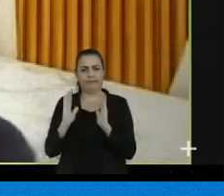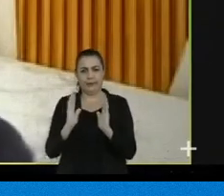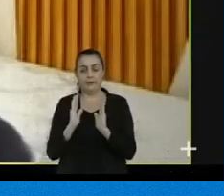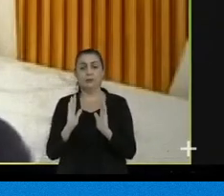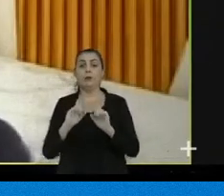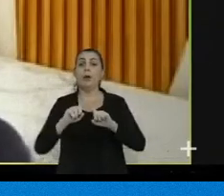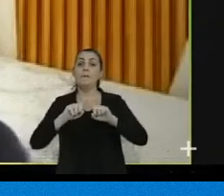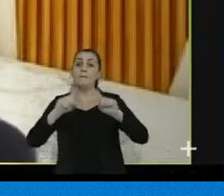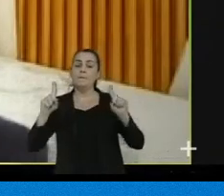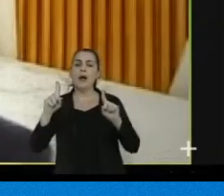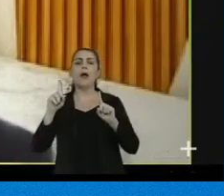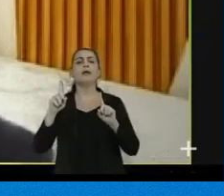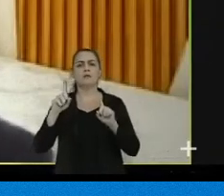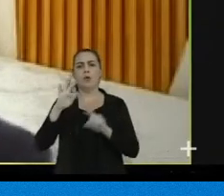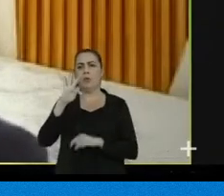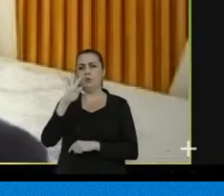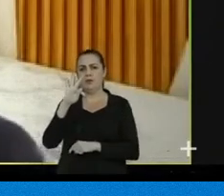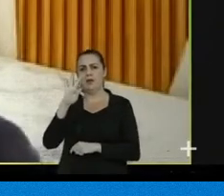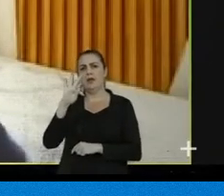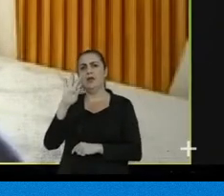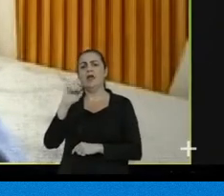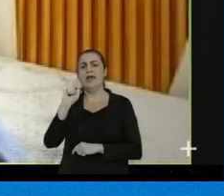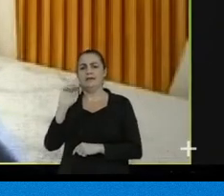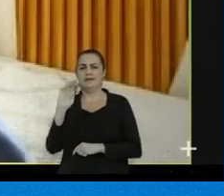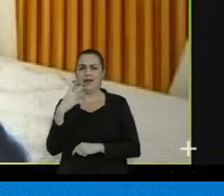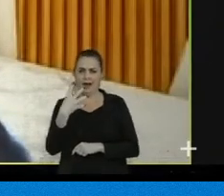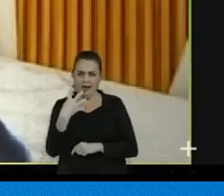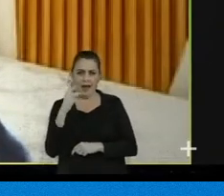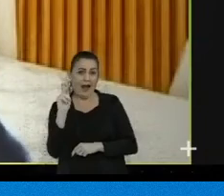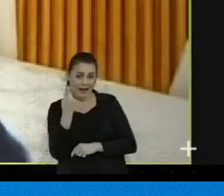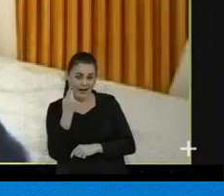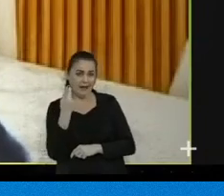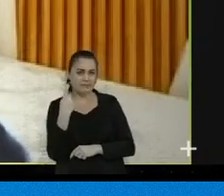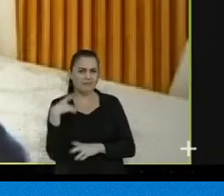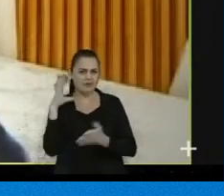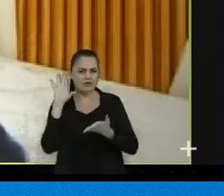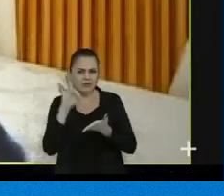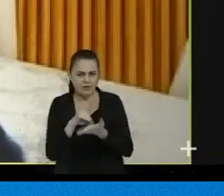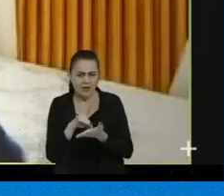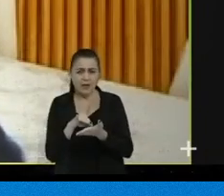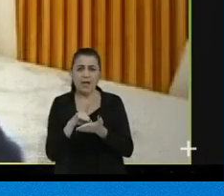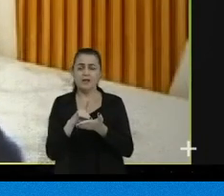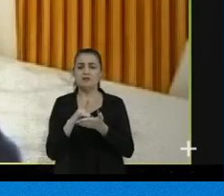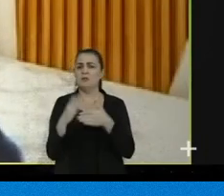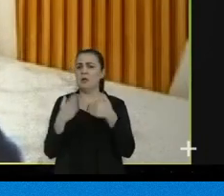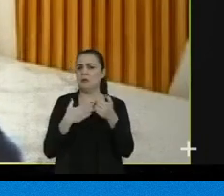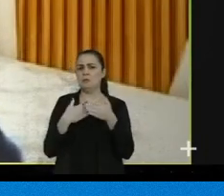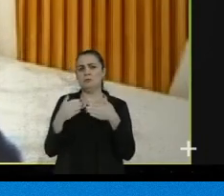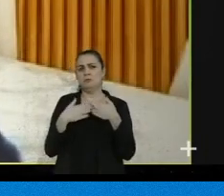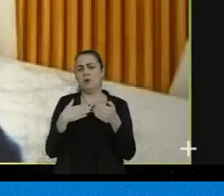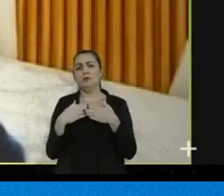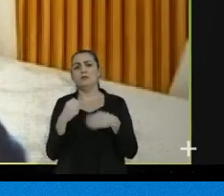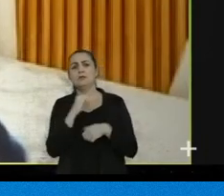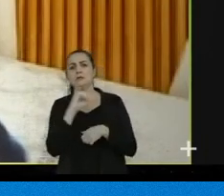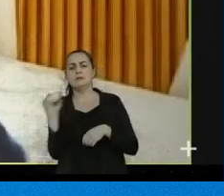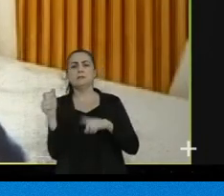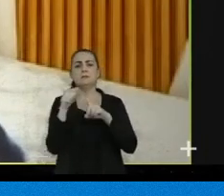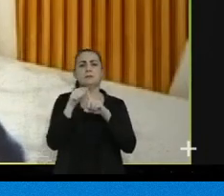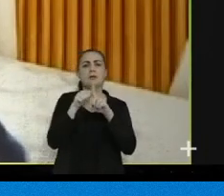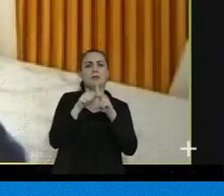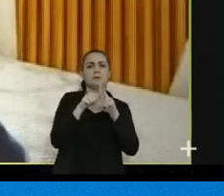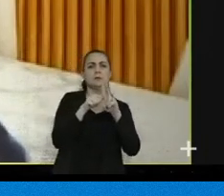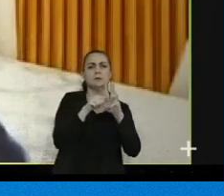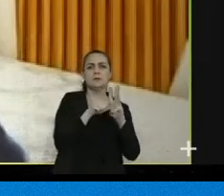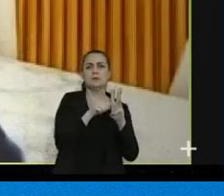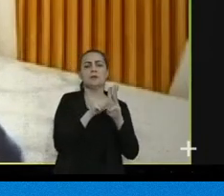4, numa gestante, não importa se está no primeiro, no segundo ou no terceiro trimestre, provavelmente vai